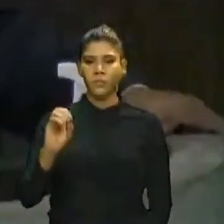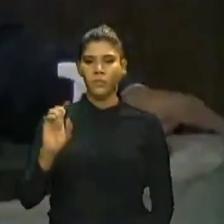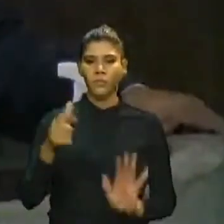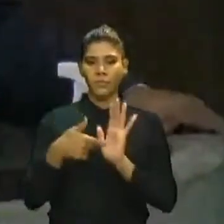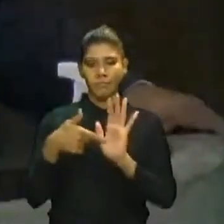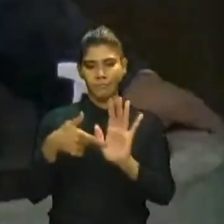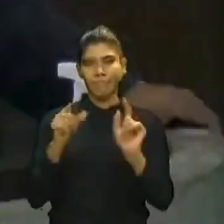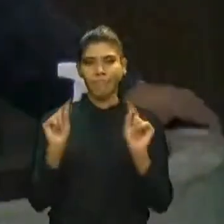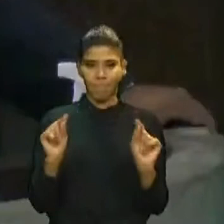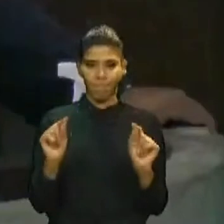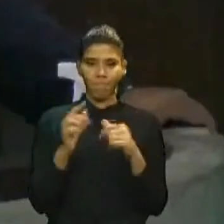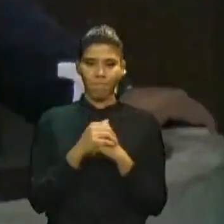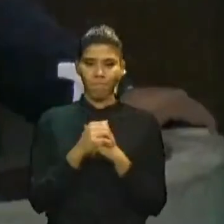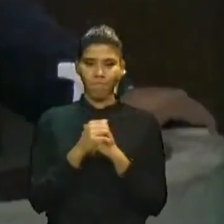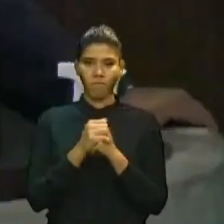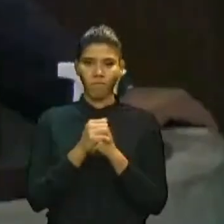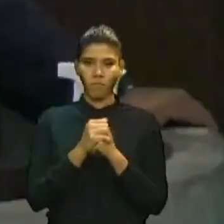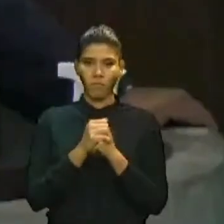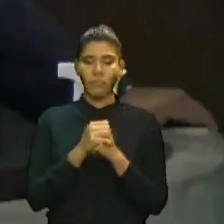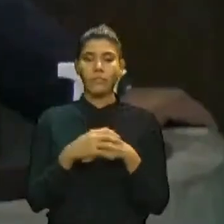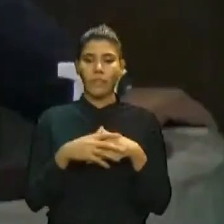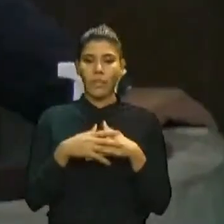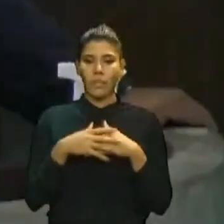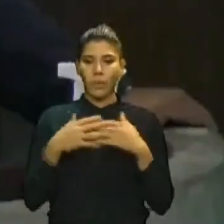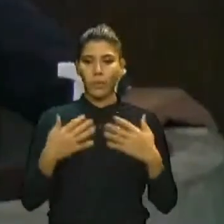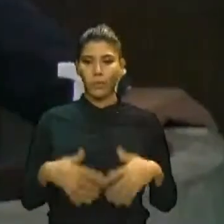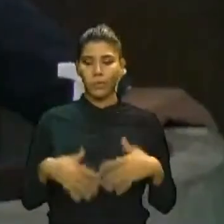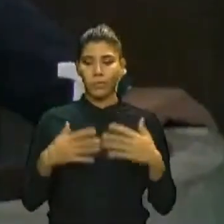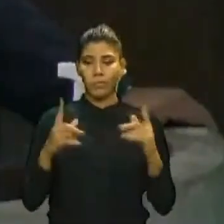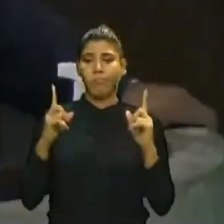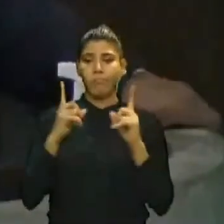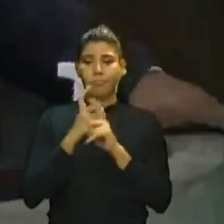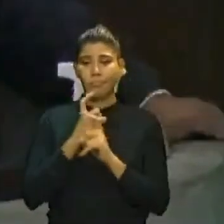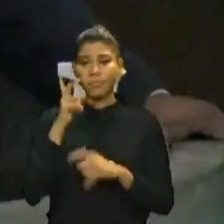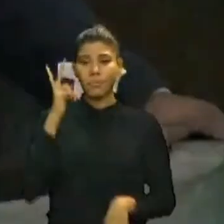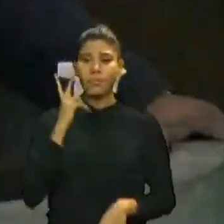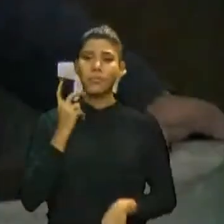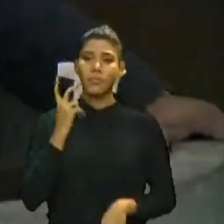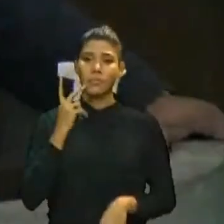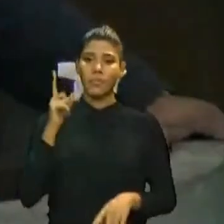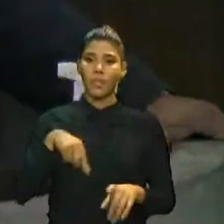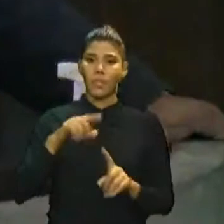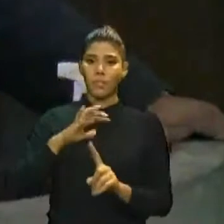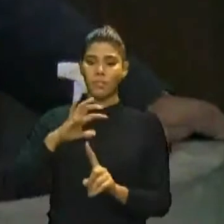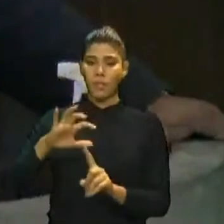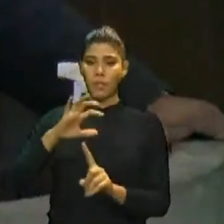isso demonstra, deputado delegado Cavalcante, o cenário que está se construindo no Ceará. É um cenário de perseguição.